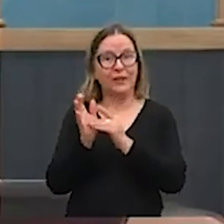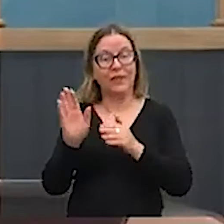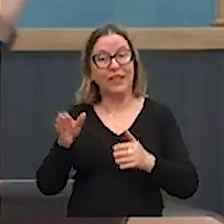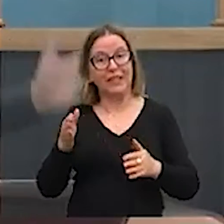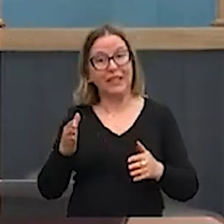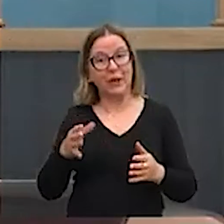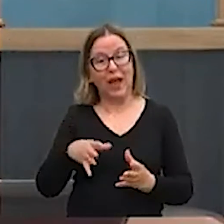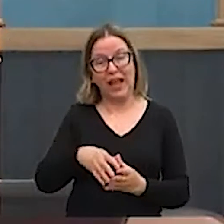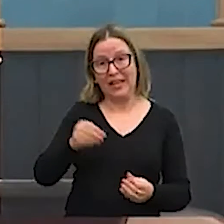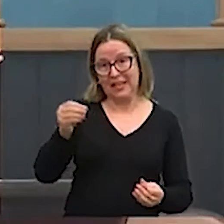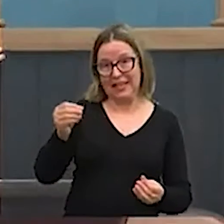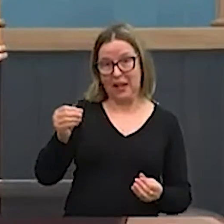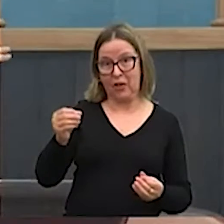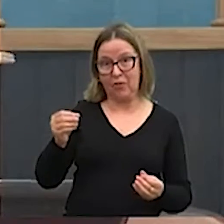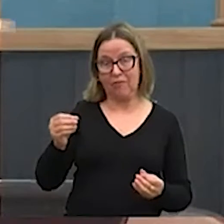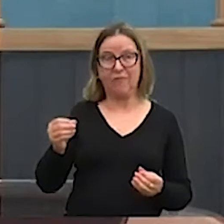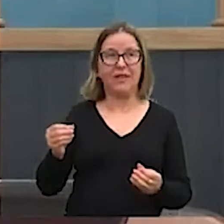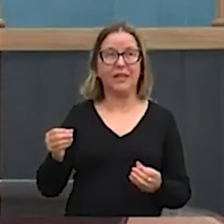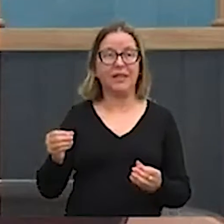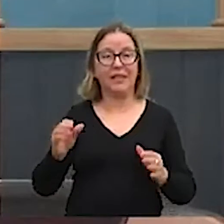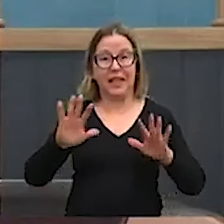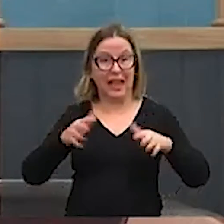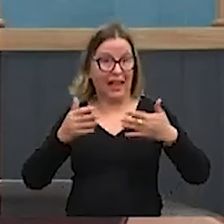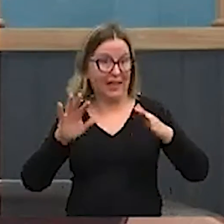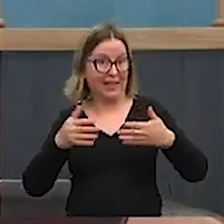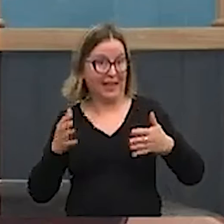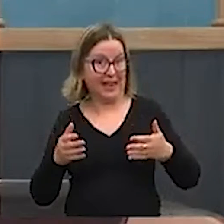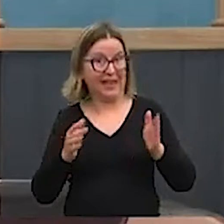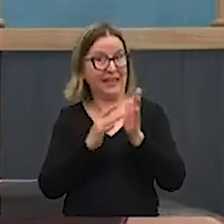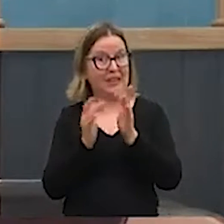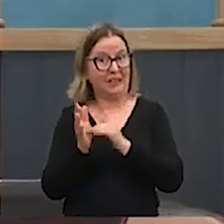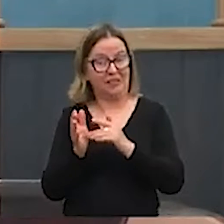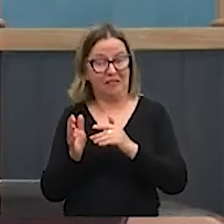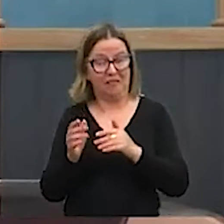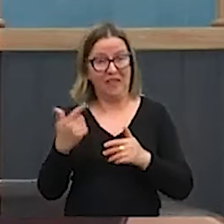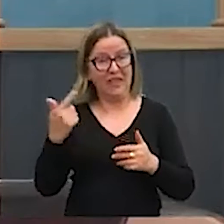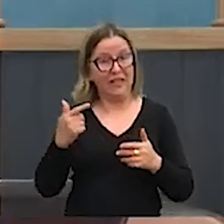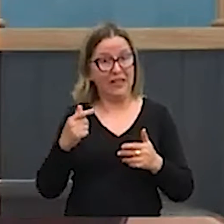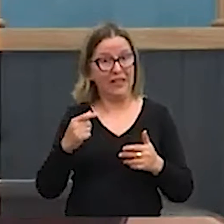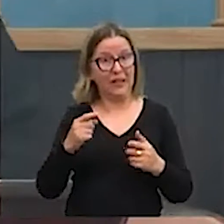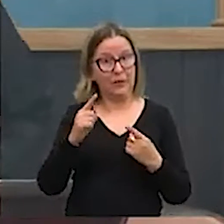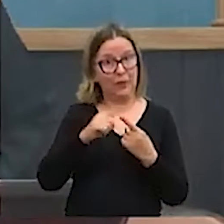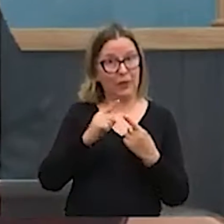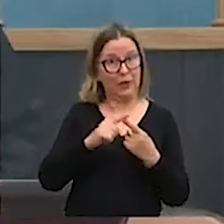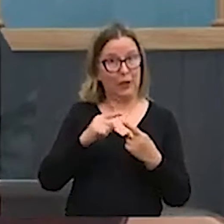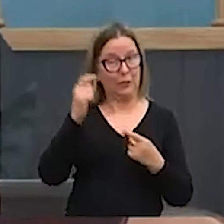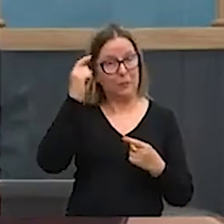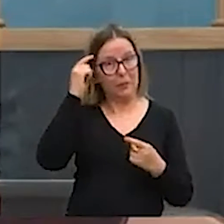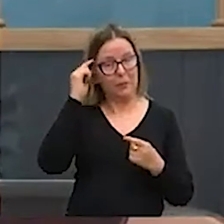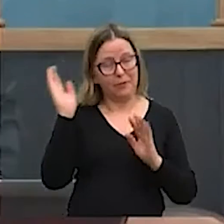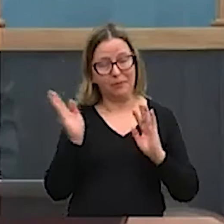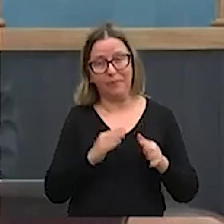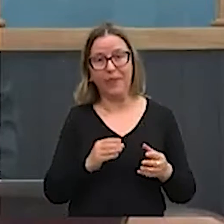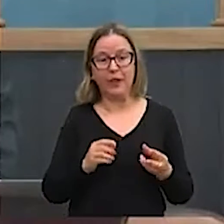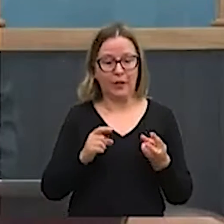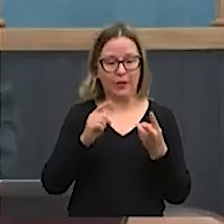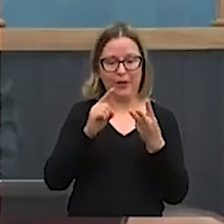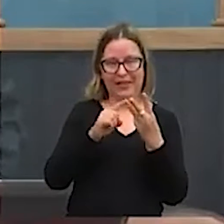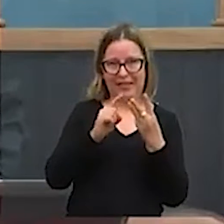serão atraídas a ele. Essa é uma segunda posição. E há uma terceira posição que diz o seguinte: